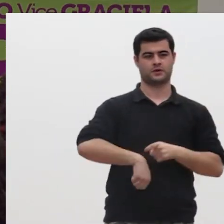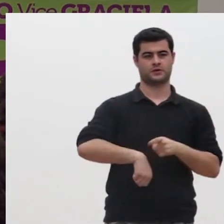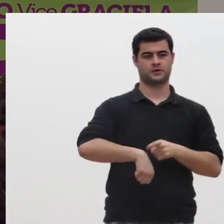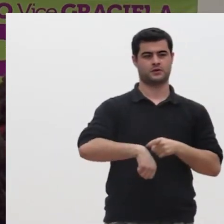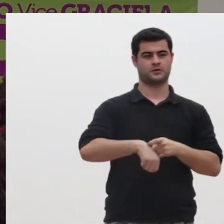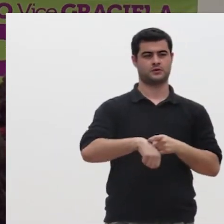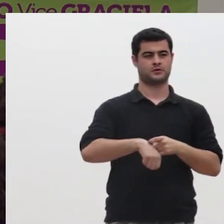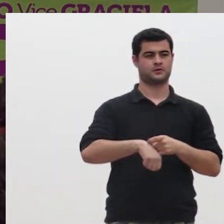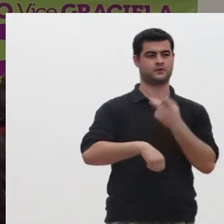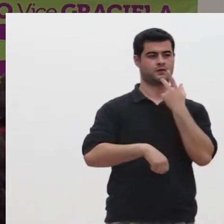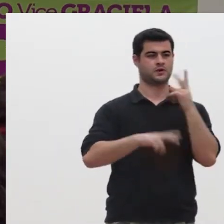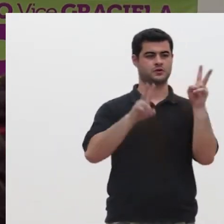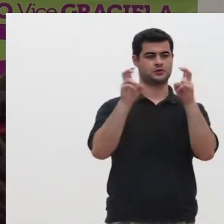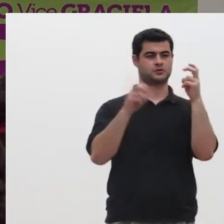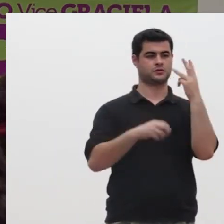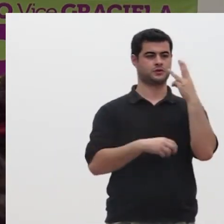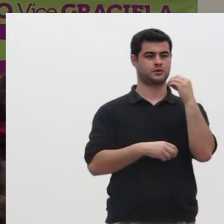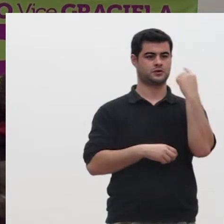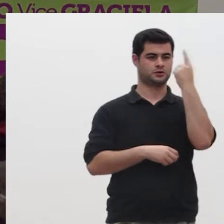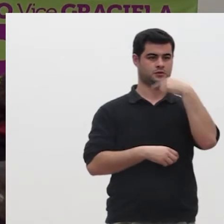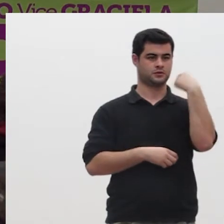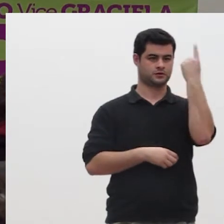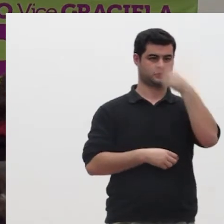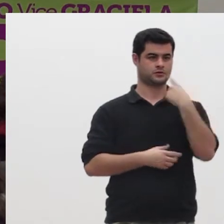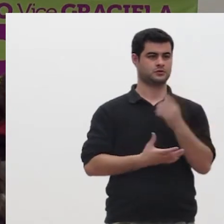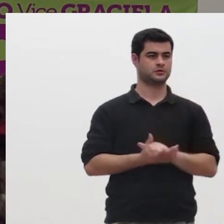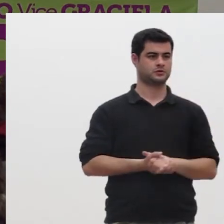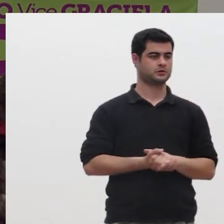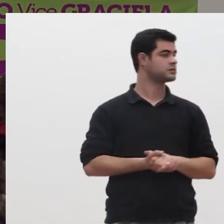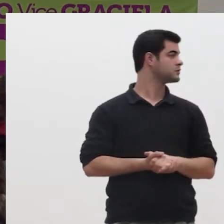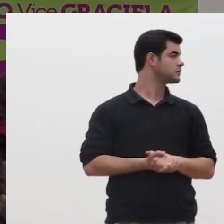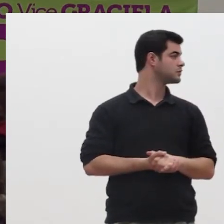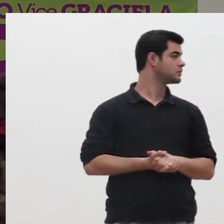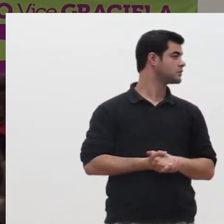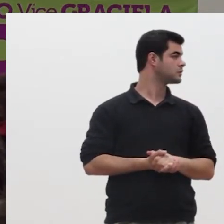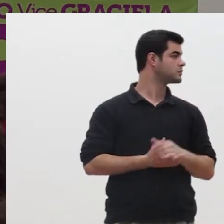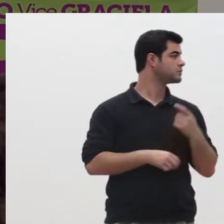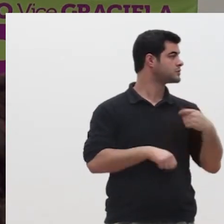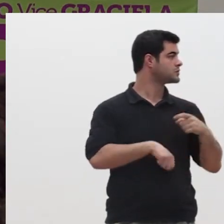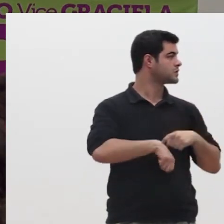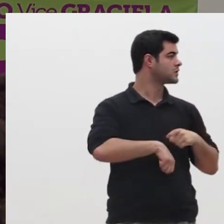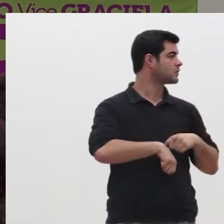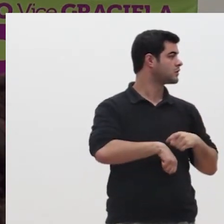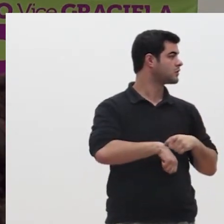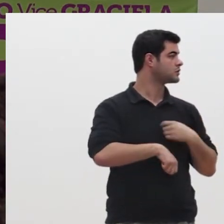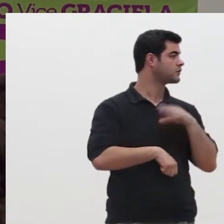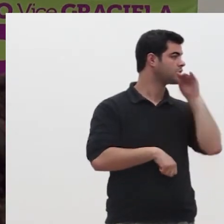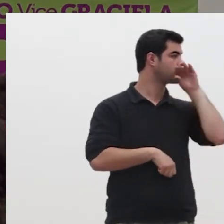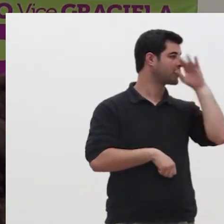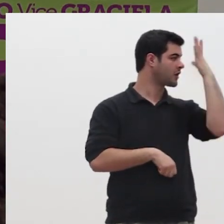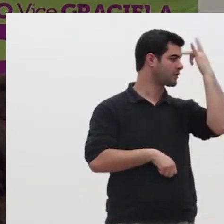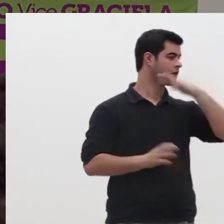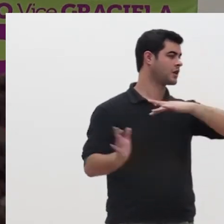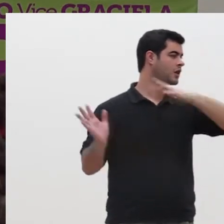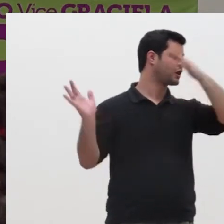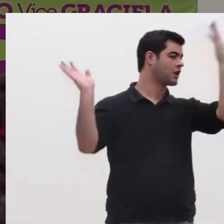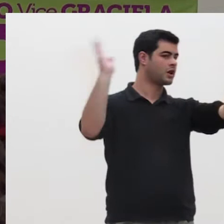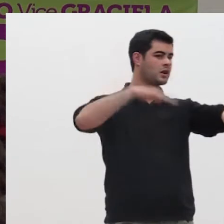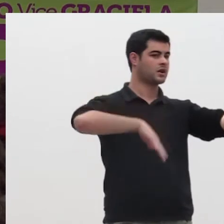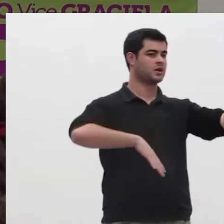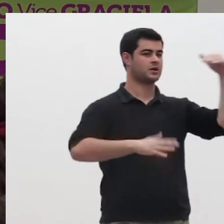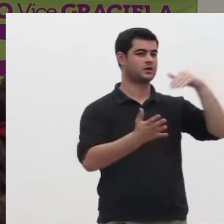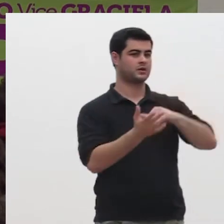falar sobre a questão das 30 horas. Eu acho que tem que ligar o relógio, Oliveira. senão eu fico falando até amanhã sobre as 30 horas,